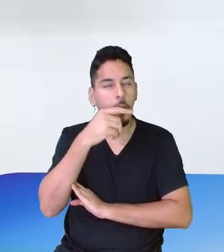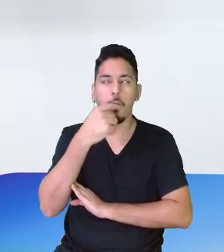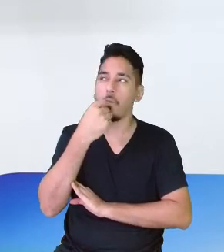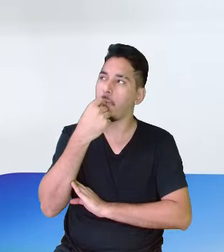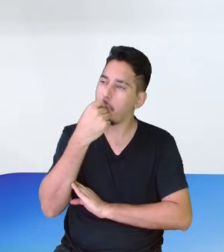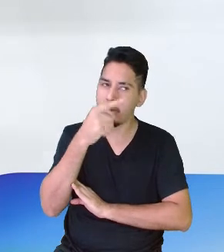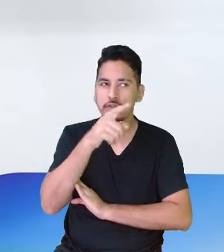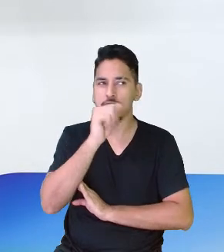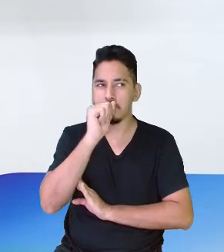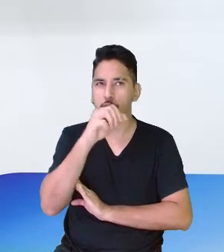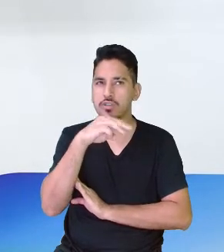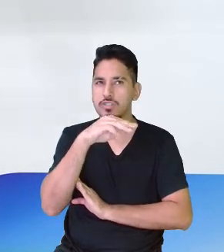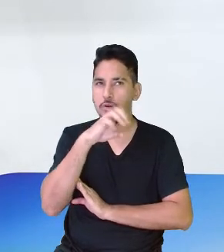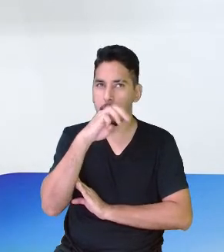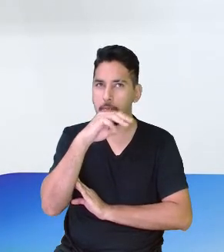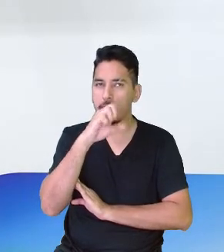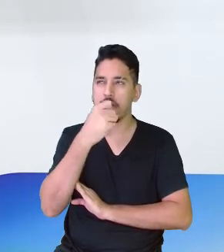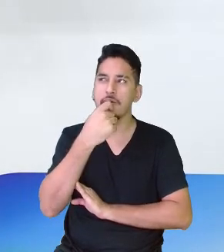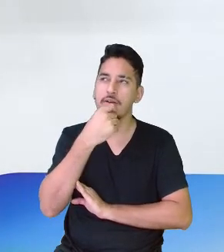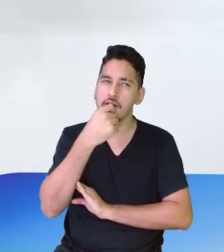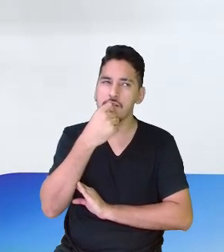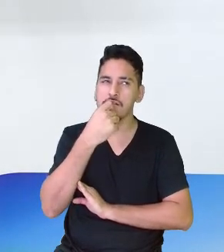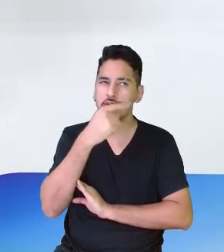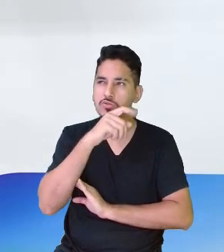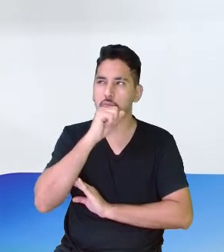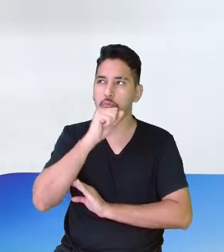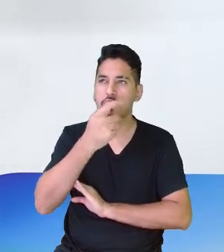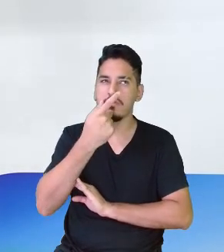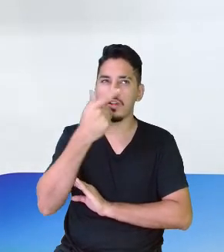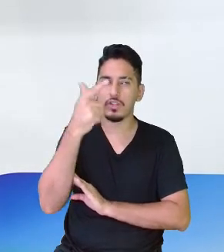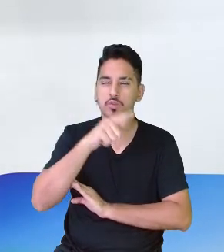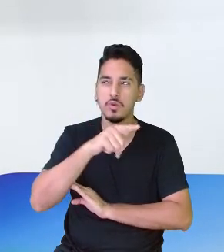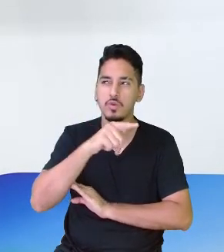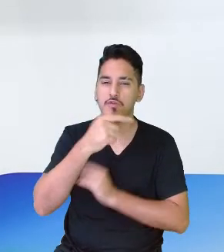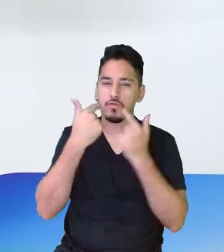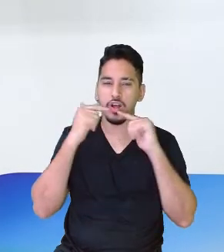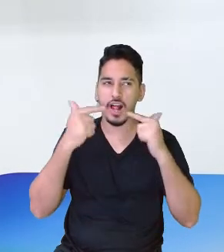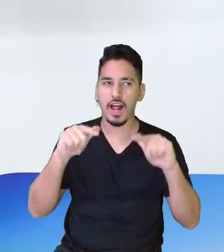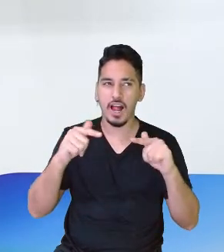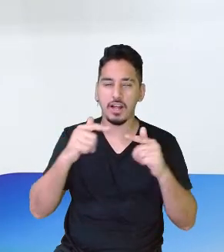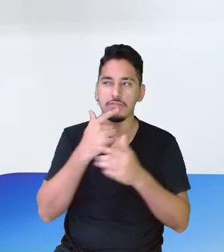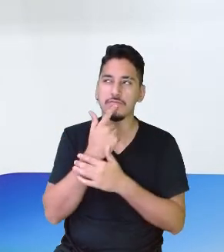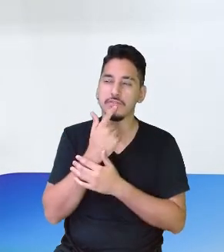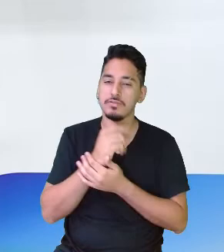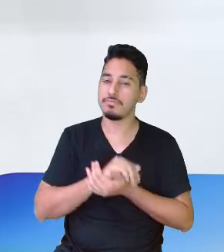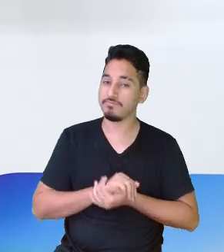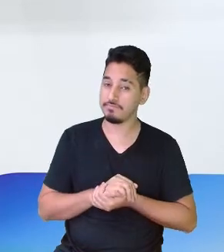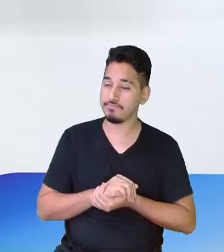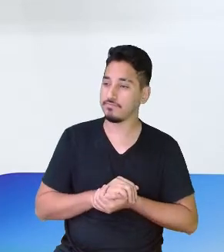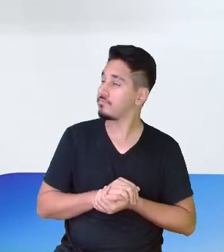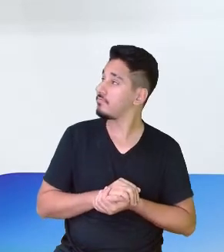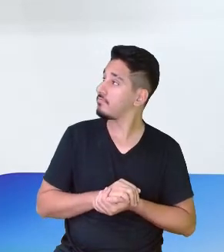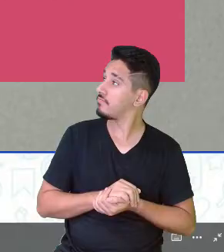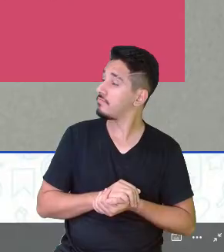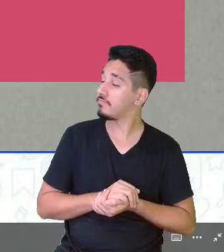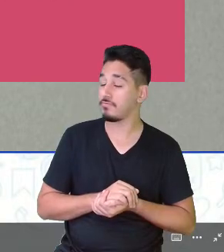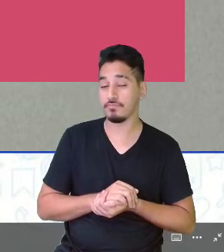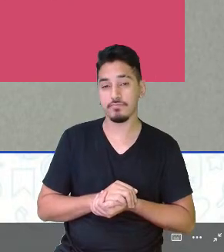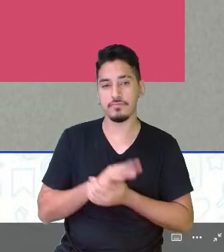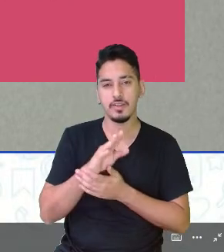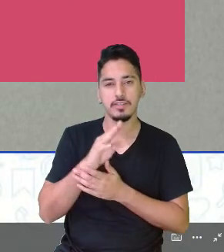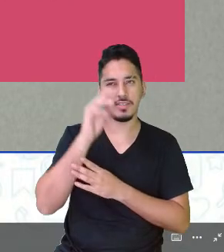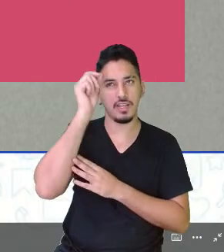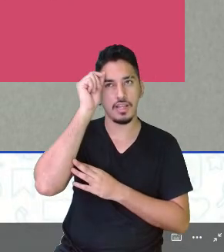pode virar um meme, isso aqui é um meme, isso aqui vale a pena repetir e rir e criticar. E aí, essa ideia, ela acaba